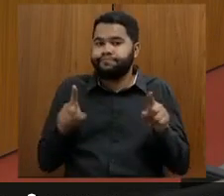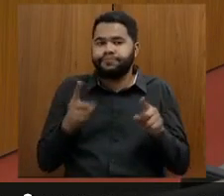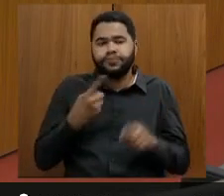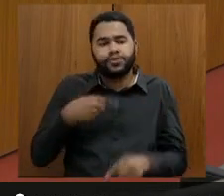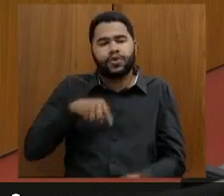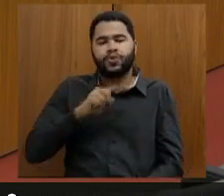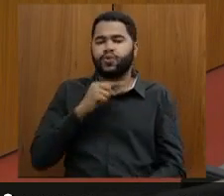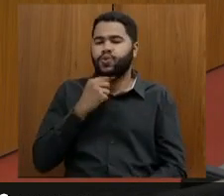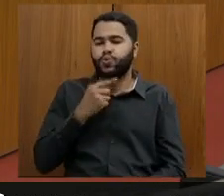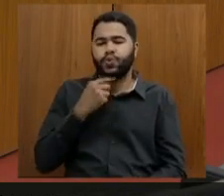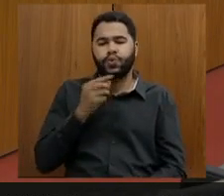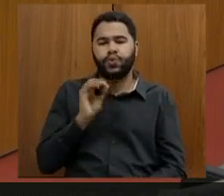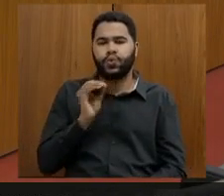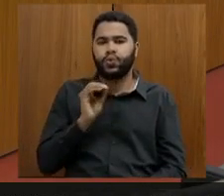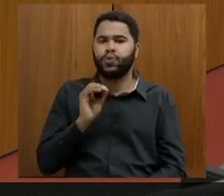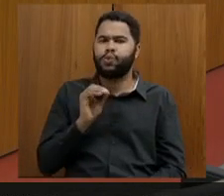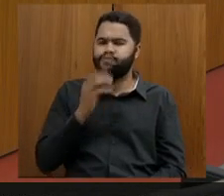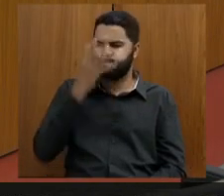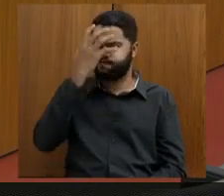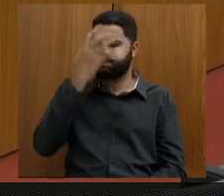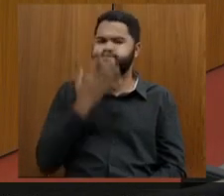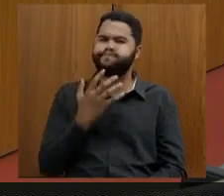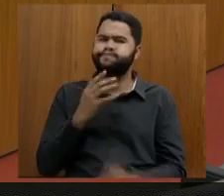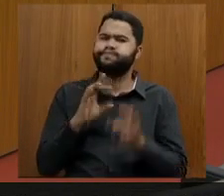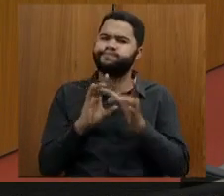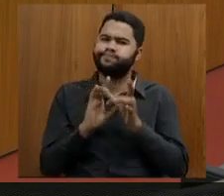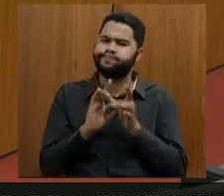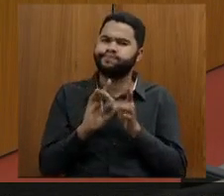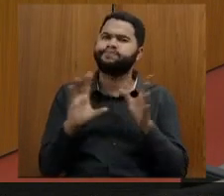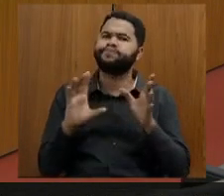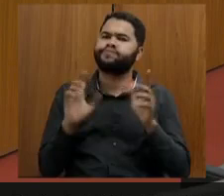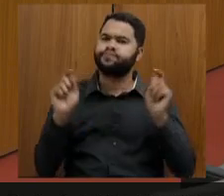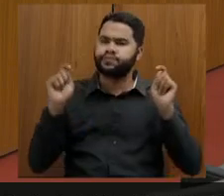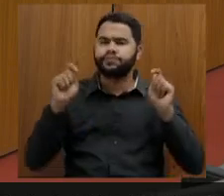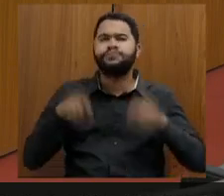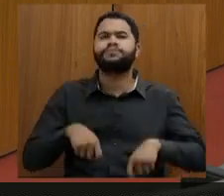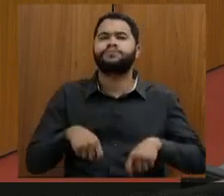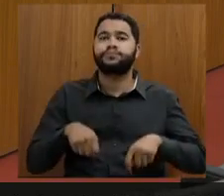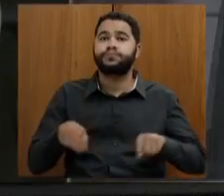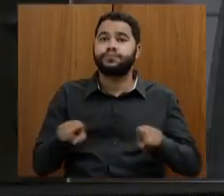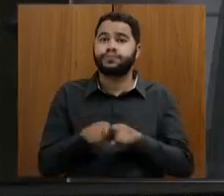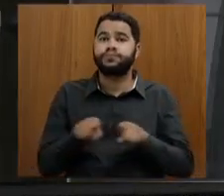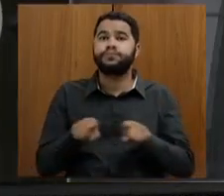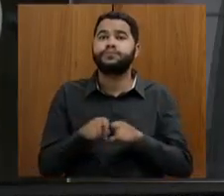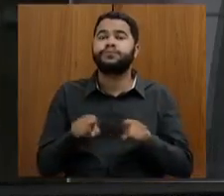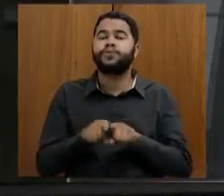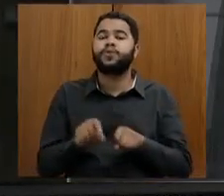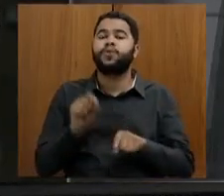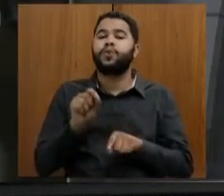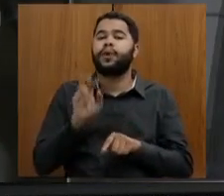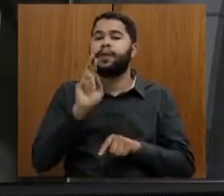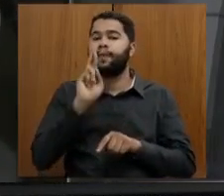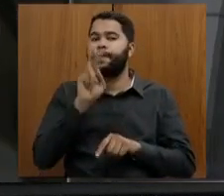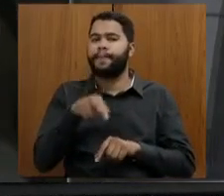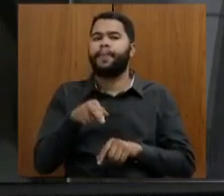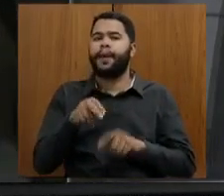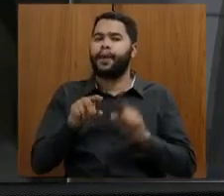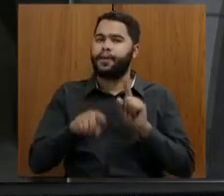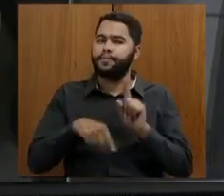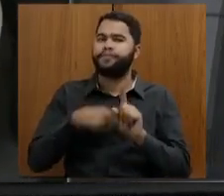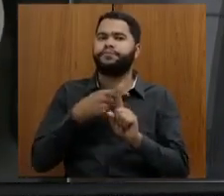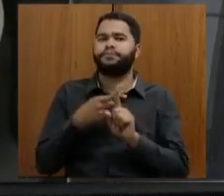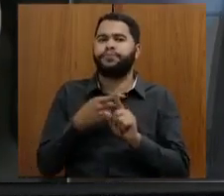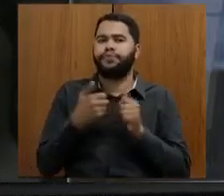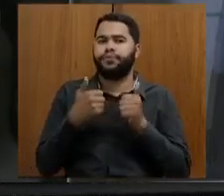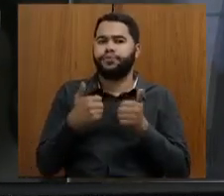temos dúvida da seriedade da disposição da capacidade e o tanto dos resultado tem sido positivo